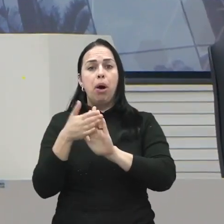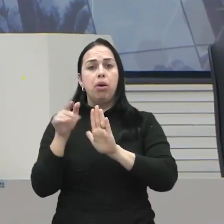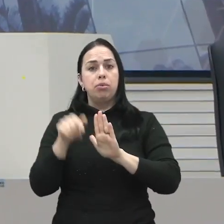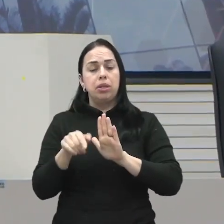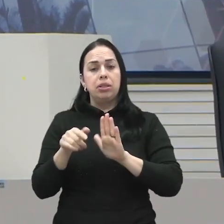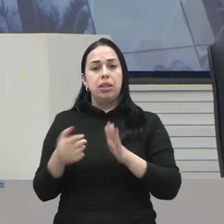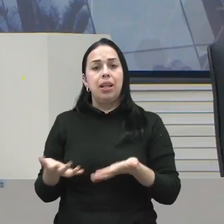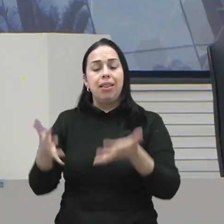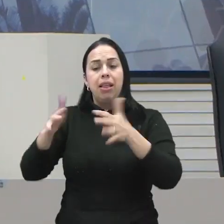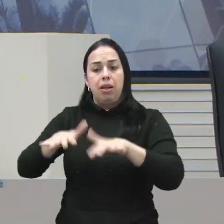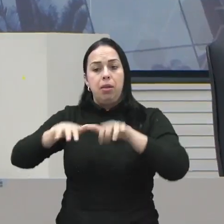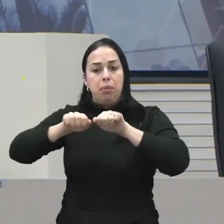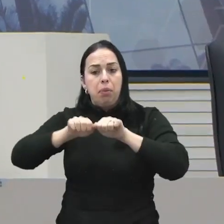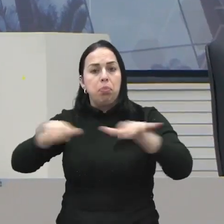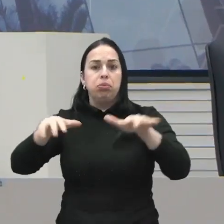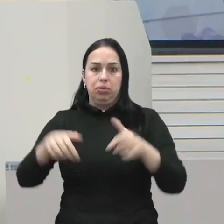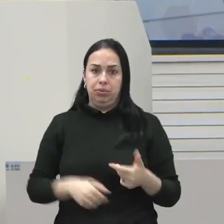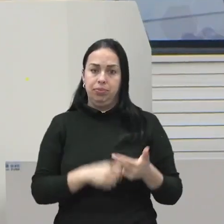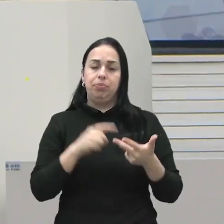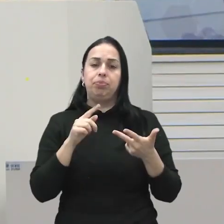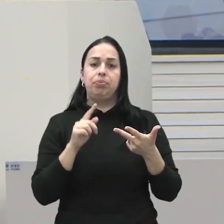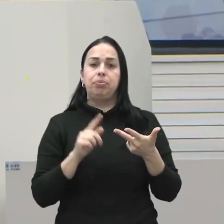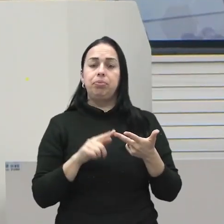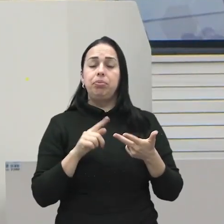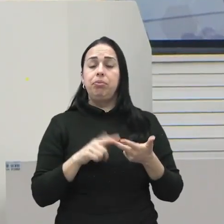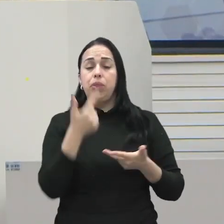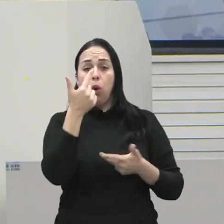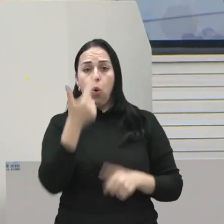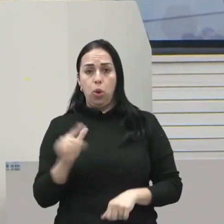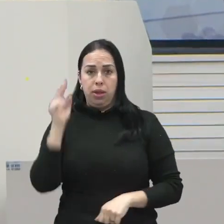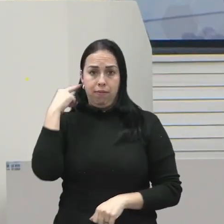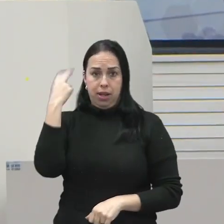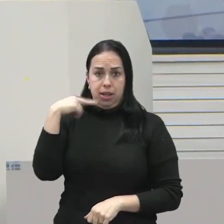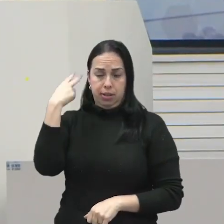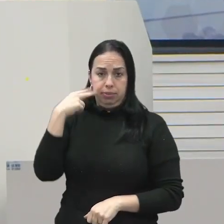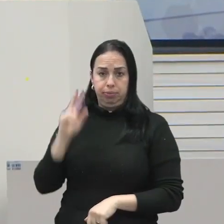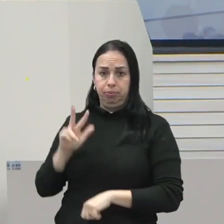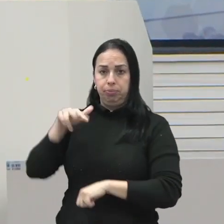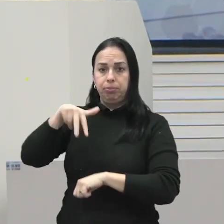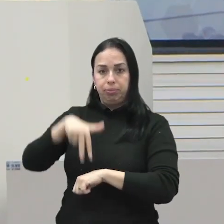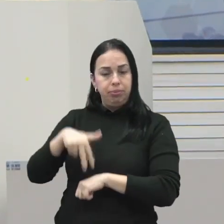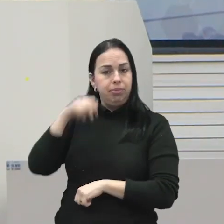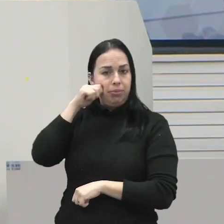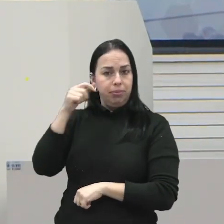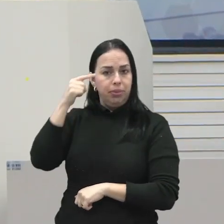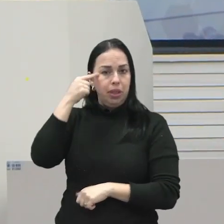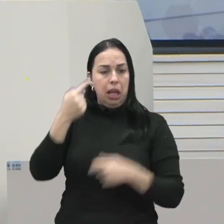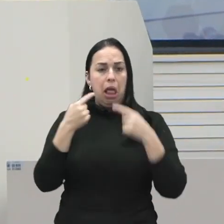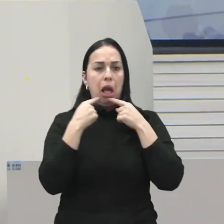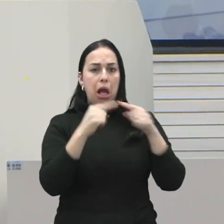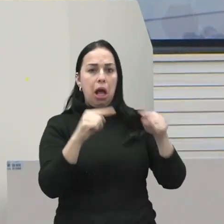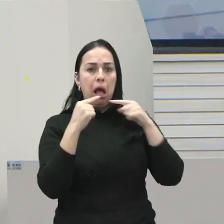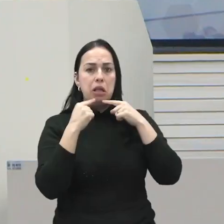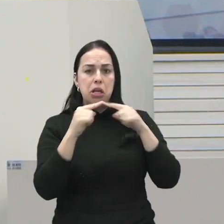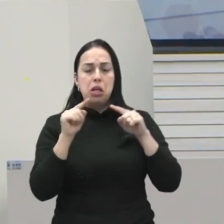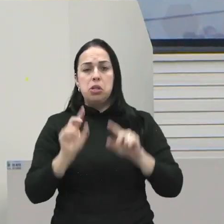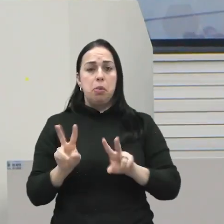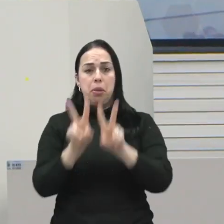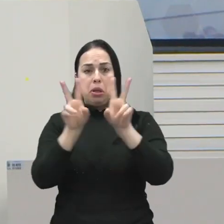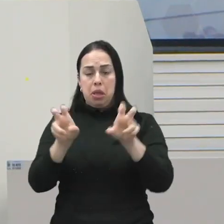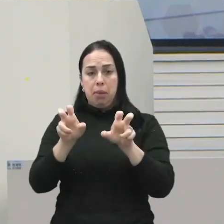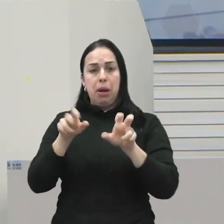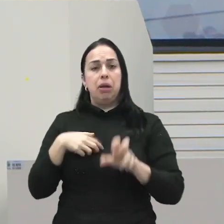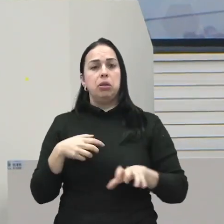para expandir a inclusão na cidade. Outra parlamentar a usar a tribuna, a vereadora Amélia Naomi, fez críticas à